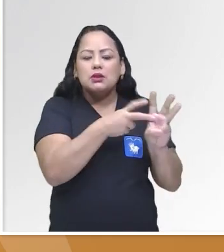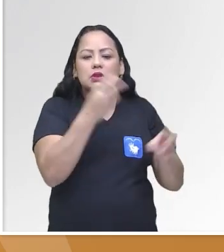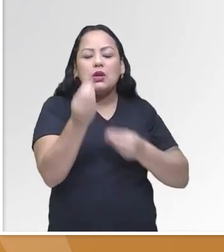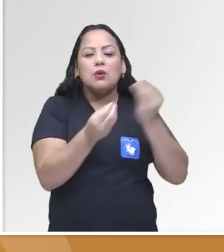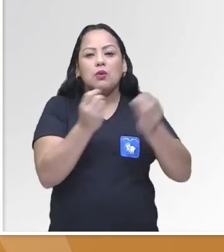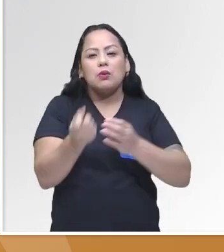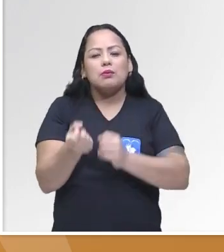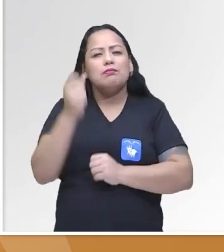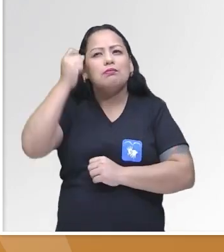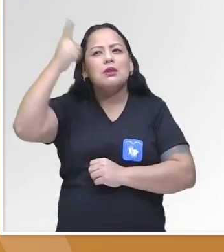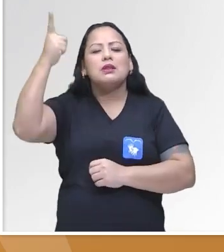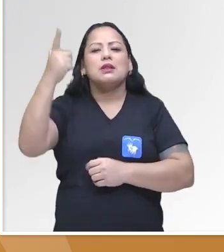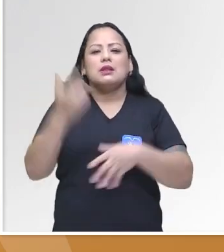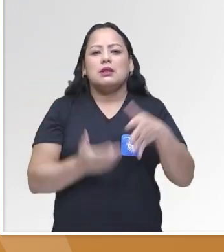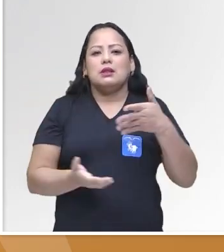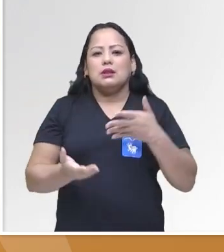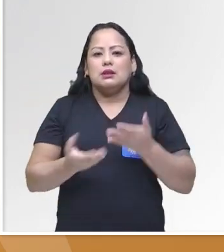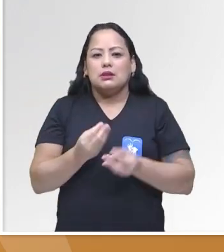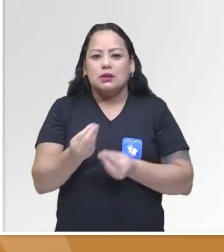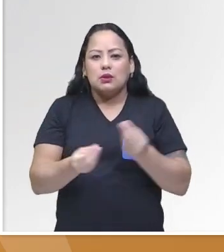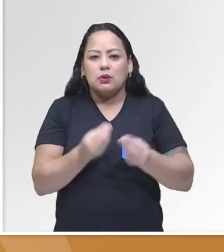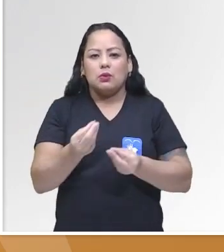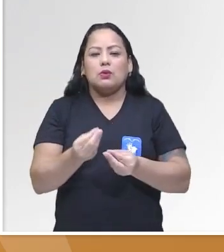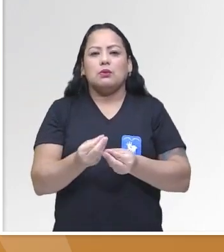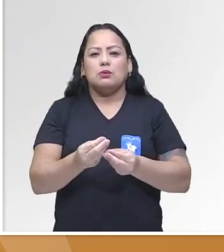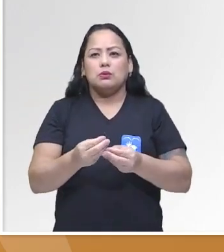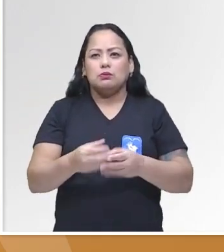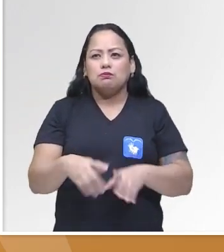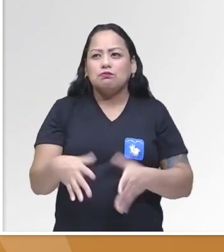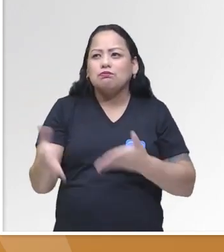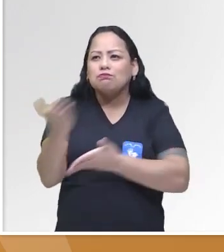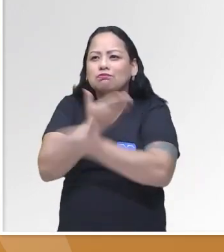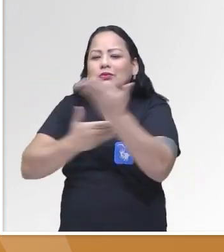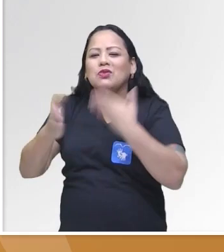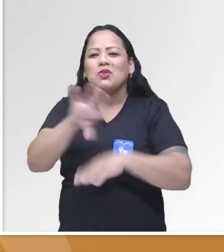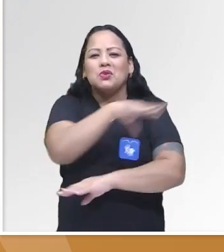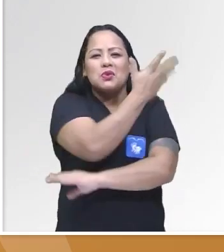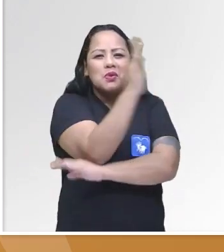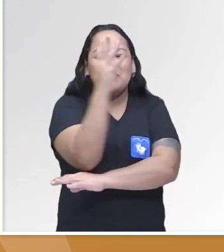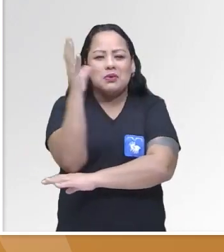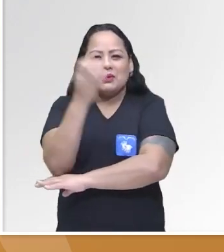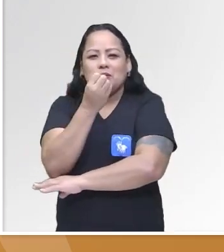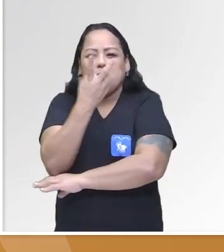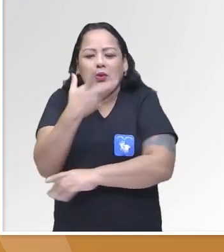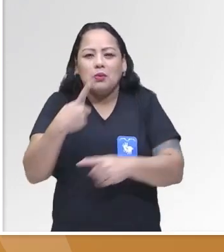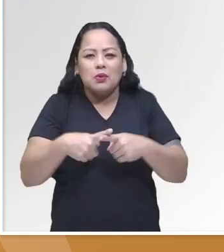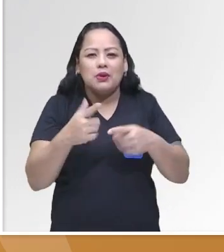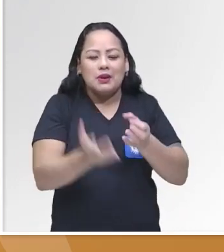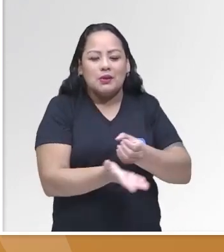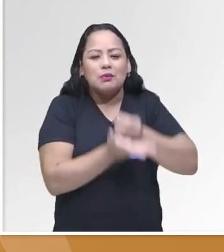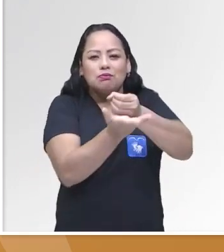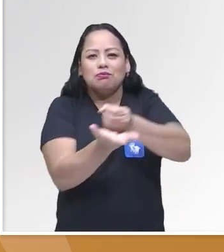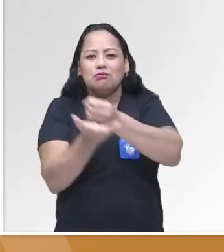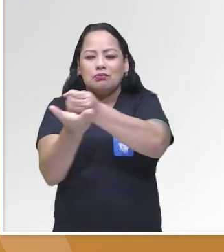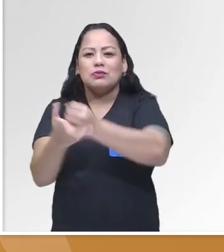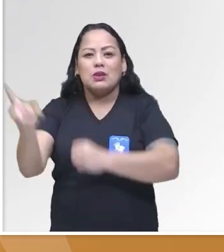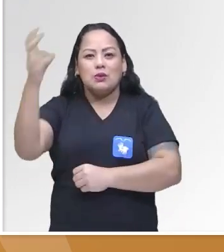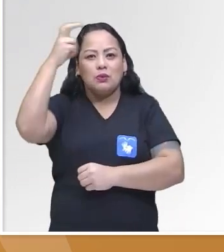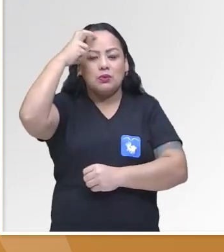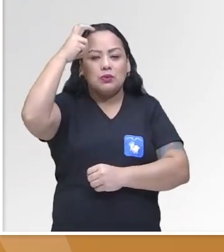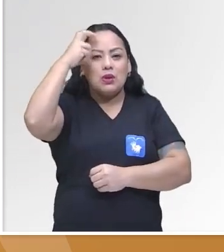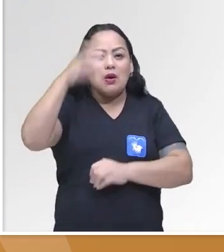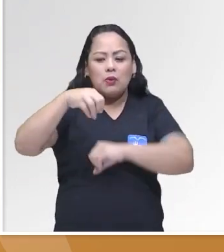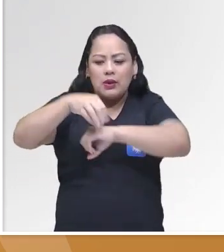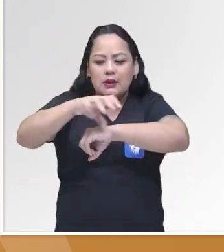ideia de relacionamento positivo com a natureza. Então, são contribuições que os indígenas deixaram para nós. E hoje vocês